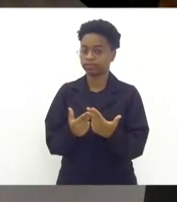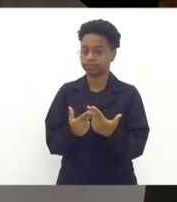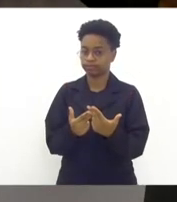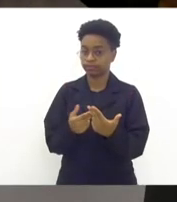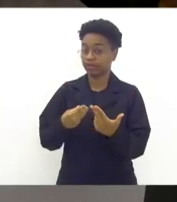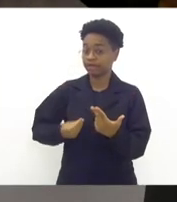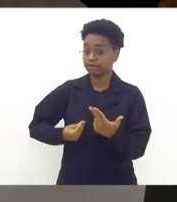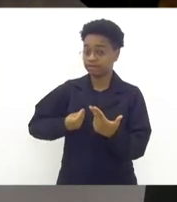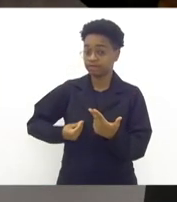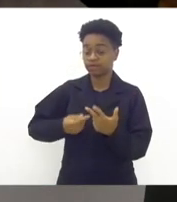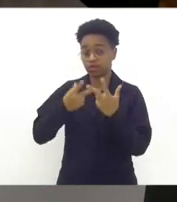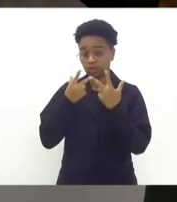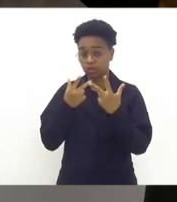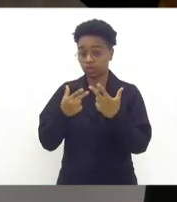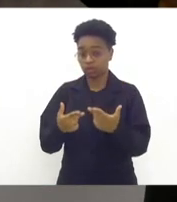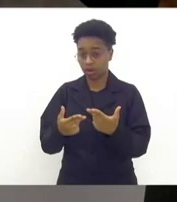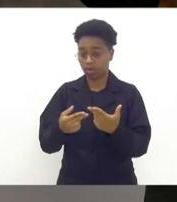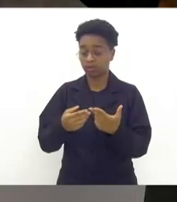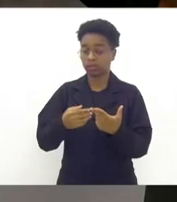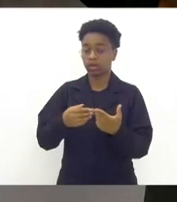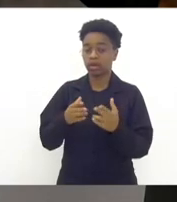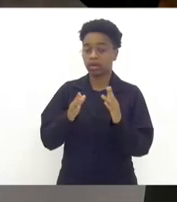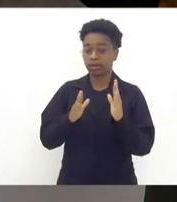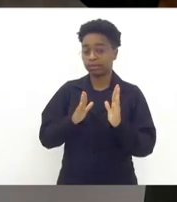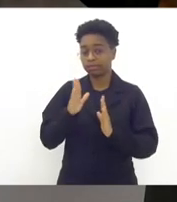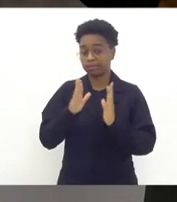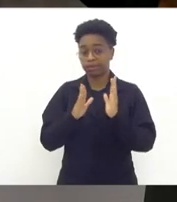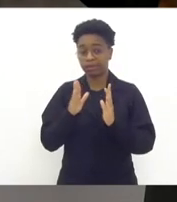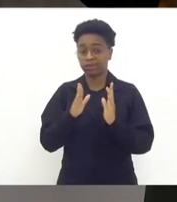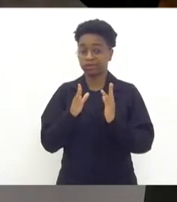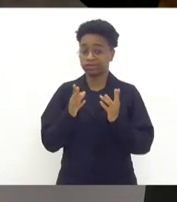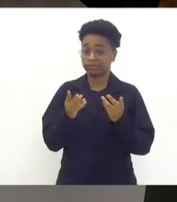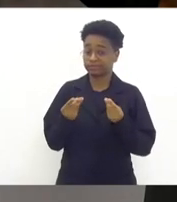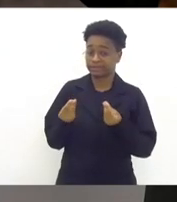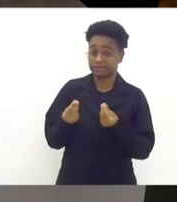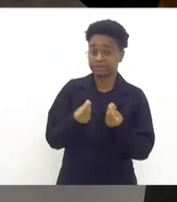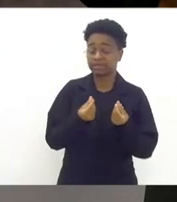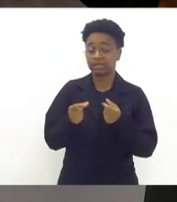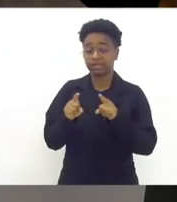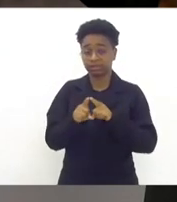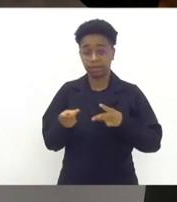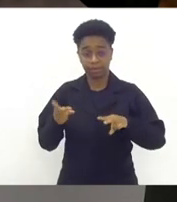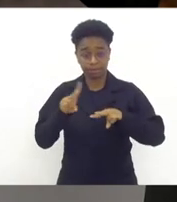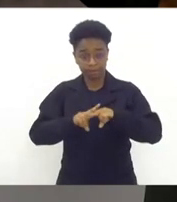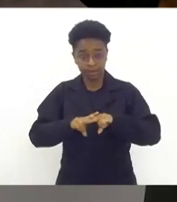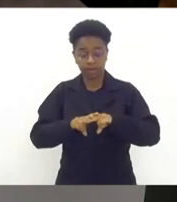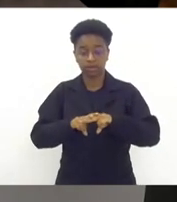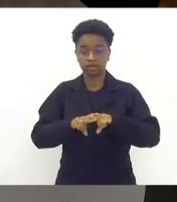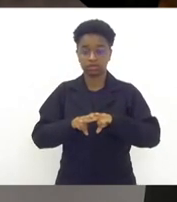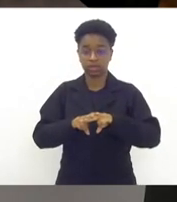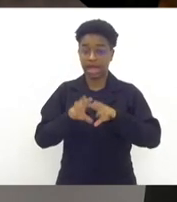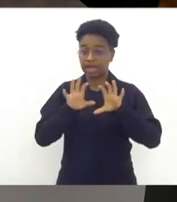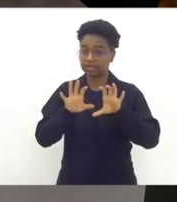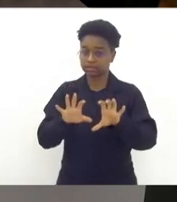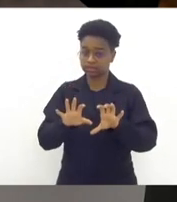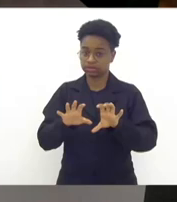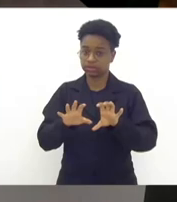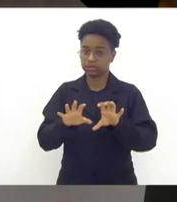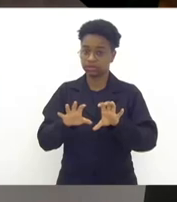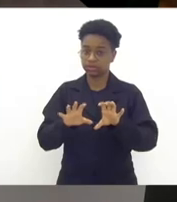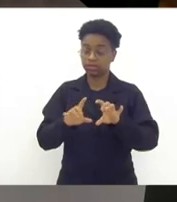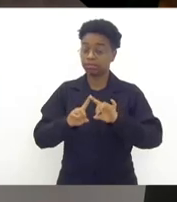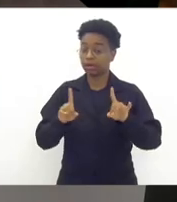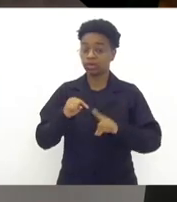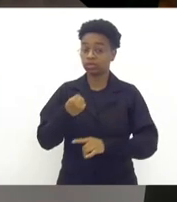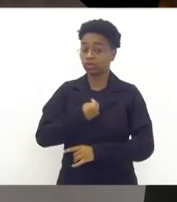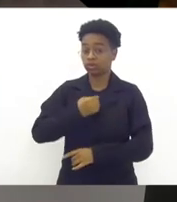situação extremamente delicada e aprisionadas desta forma e que nós não